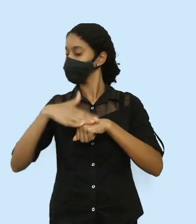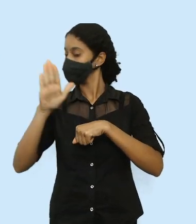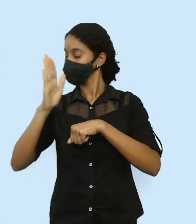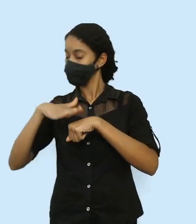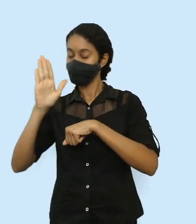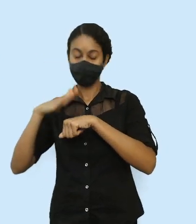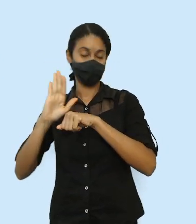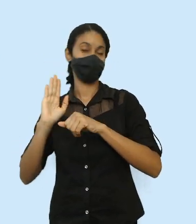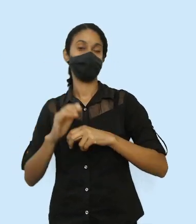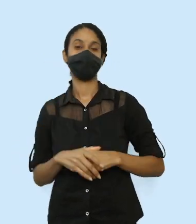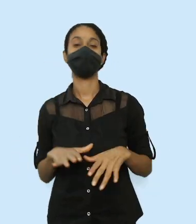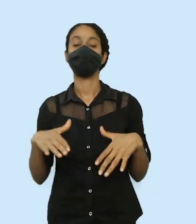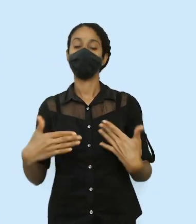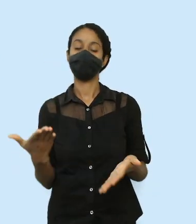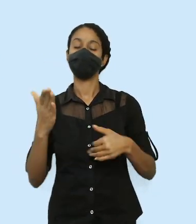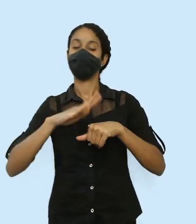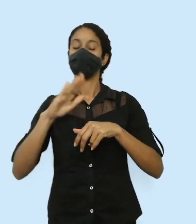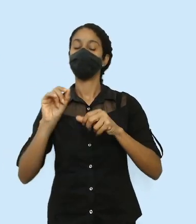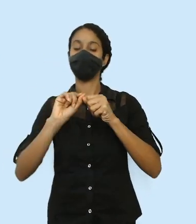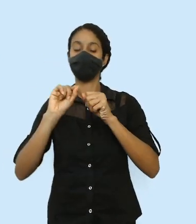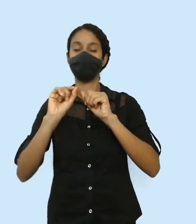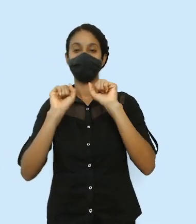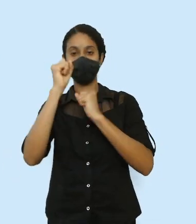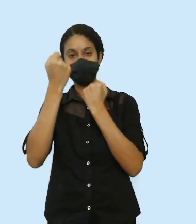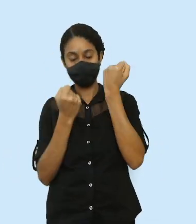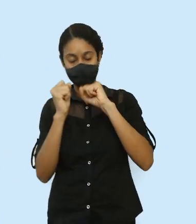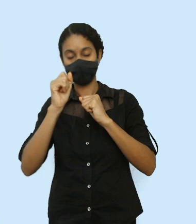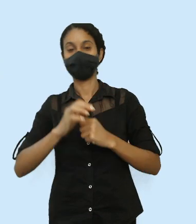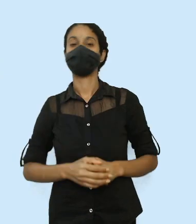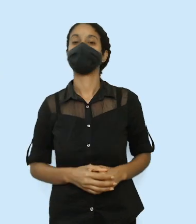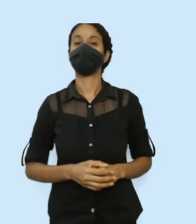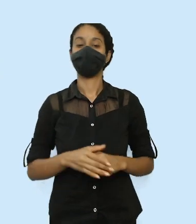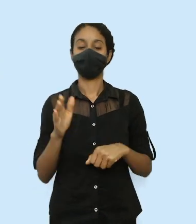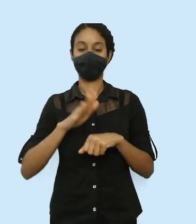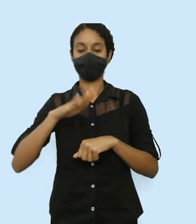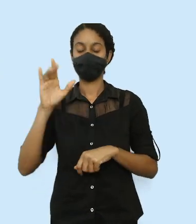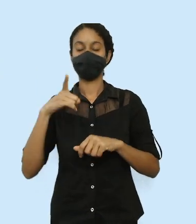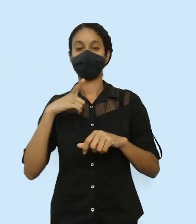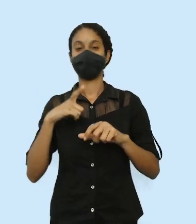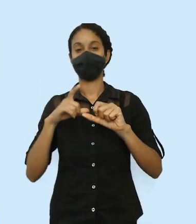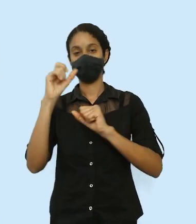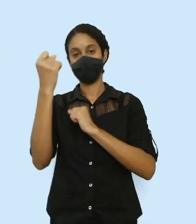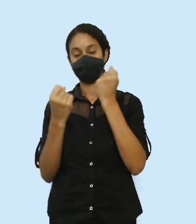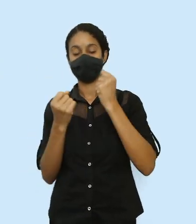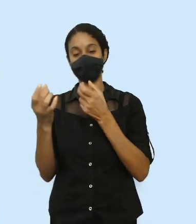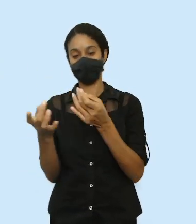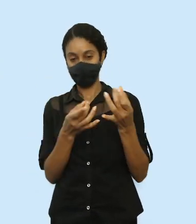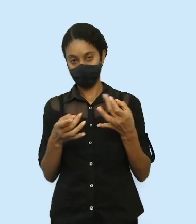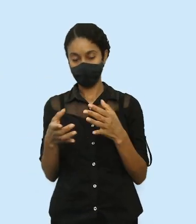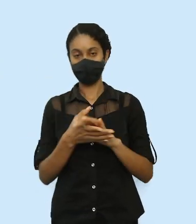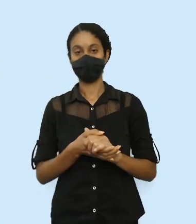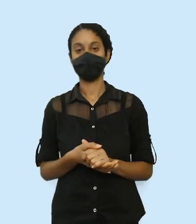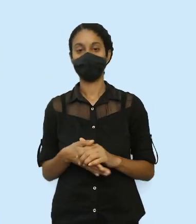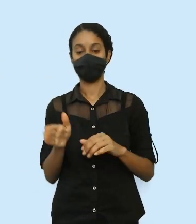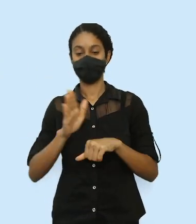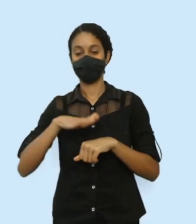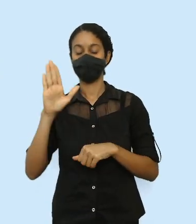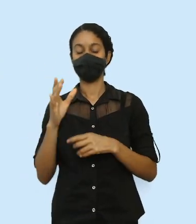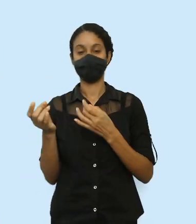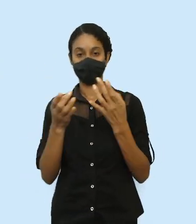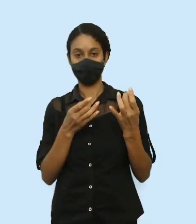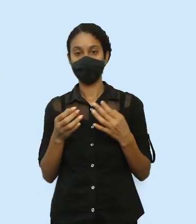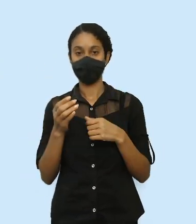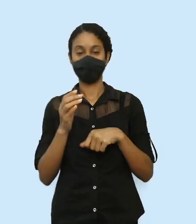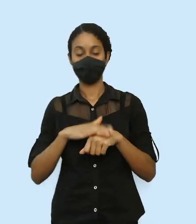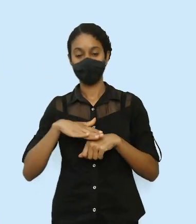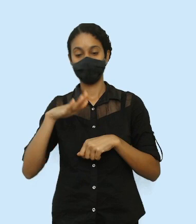mais. Quanto mais a indústria produz, mais a indústria vende. Quanto mais a indústria